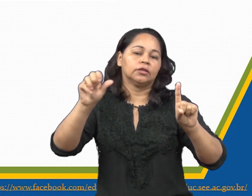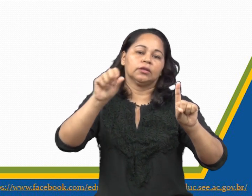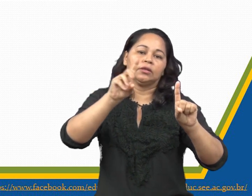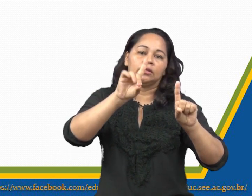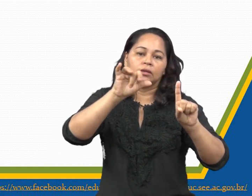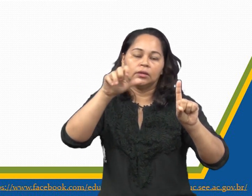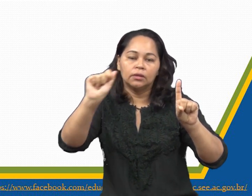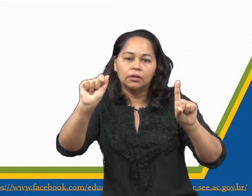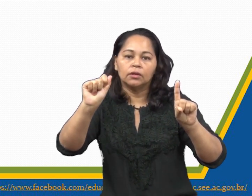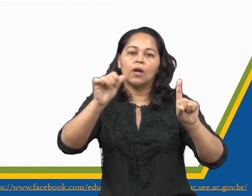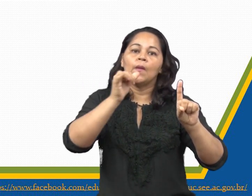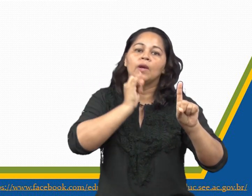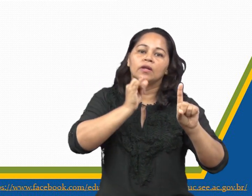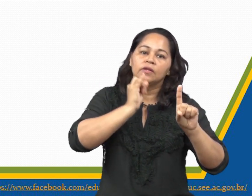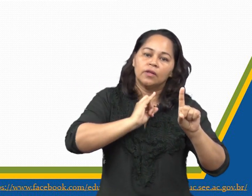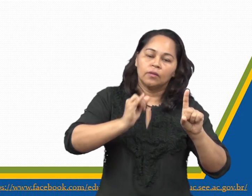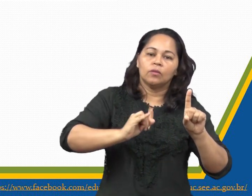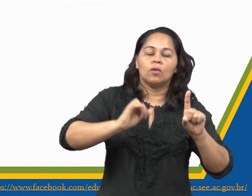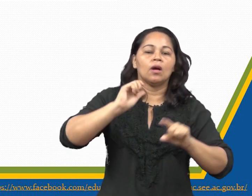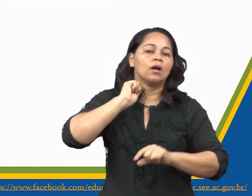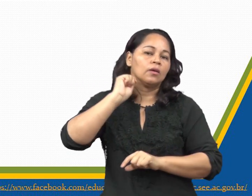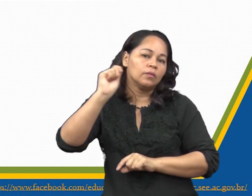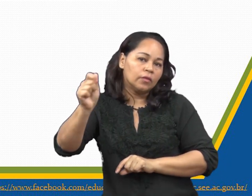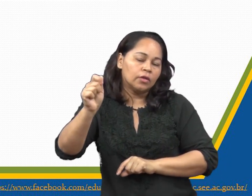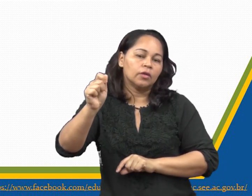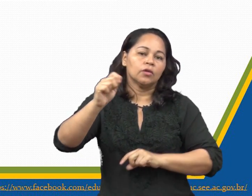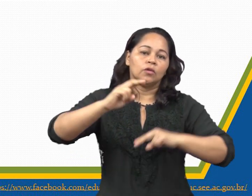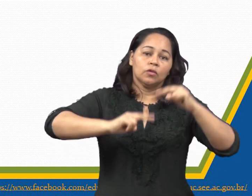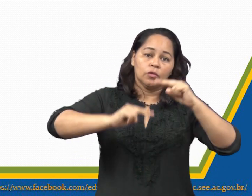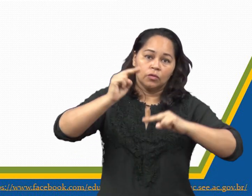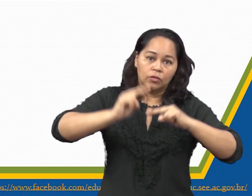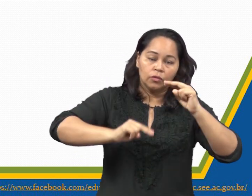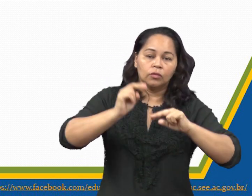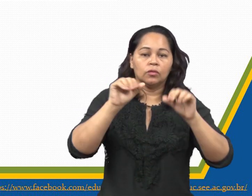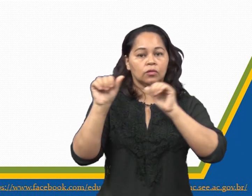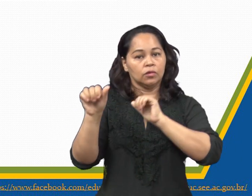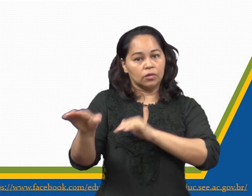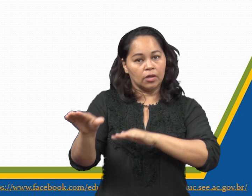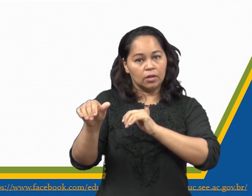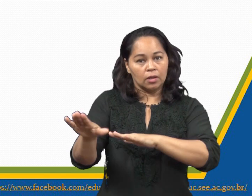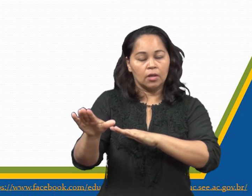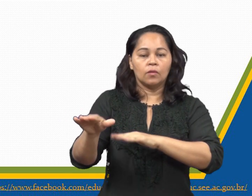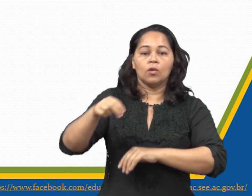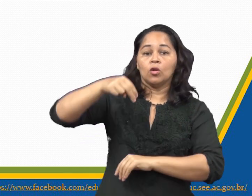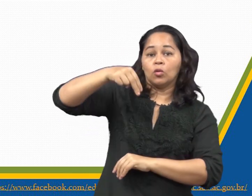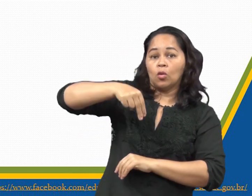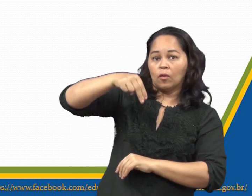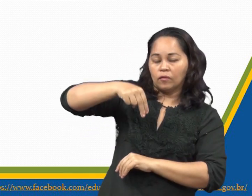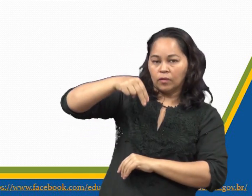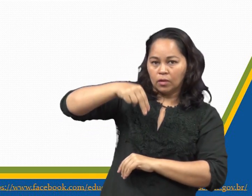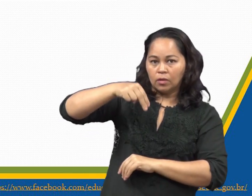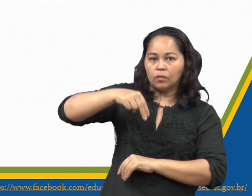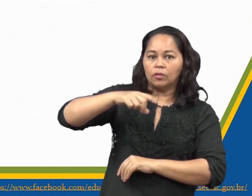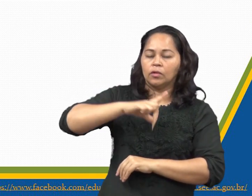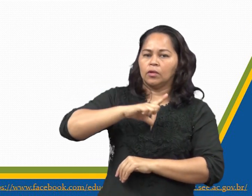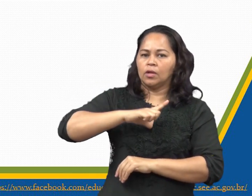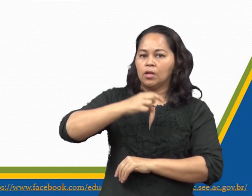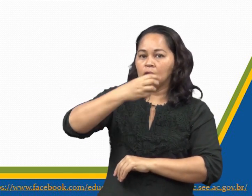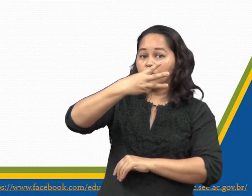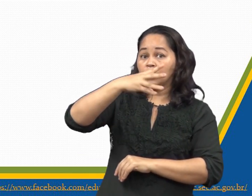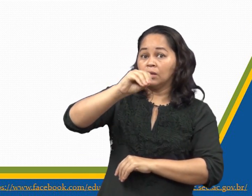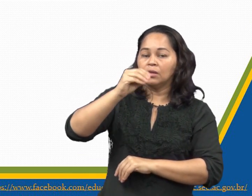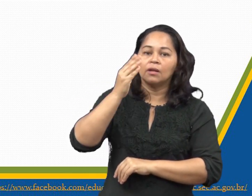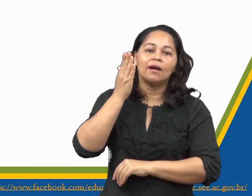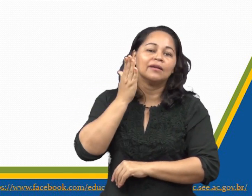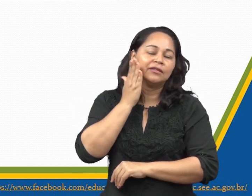abril, junho, setembro, novembro, eles têm 30 dias.